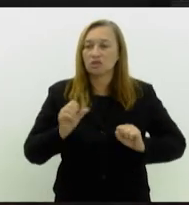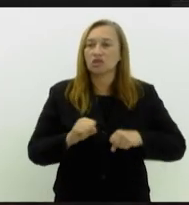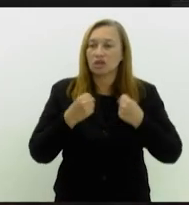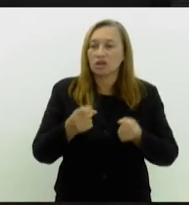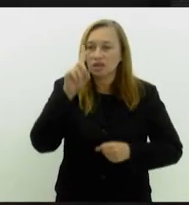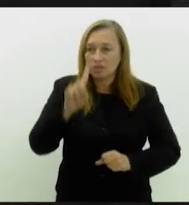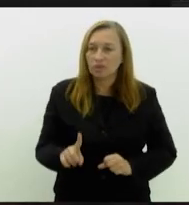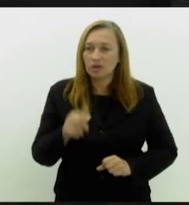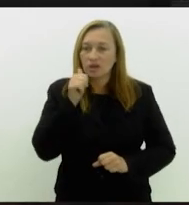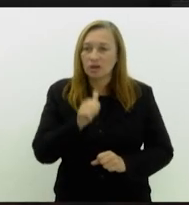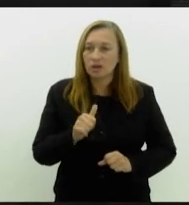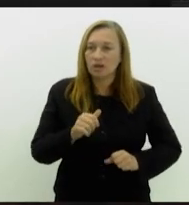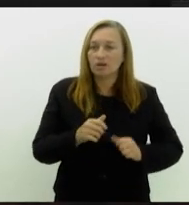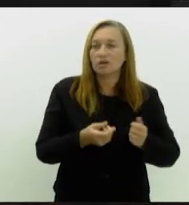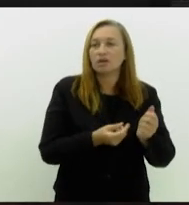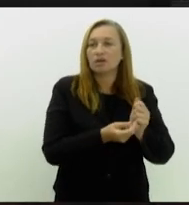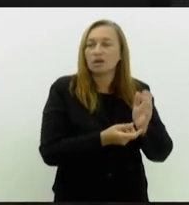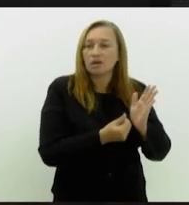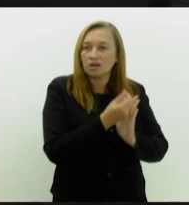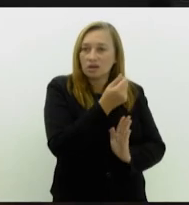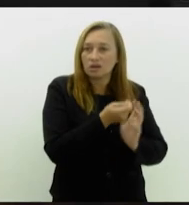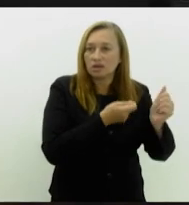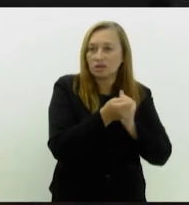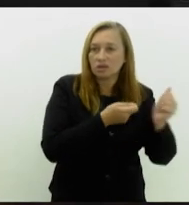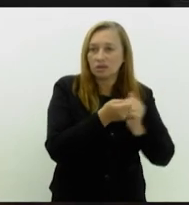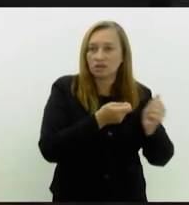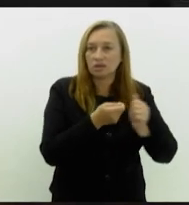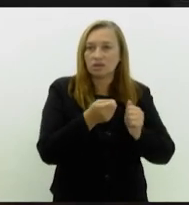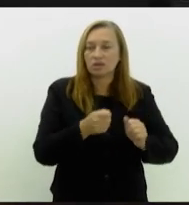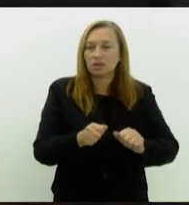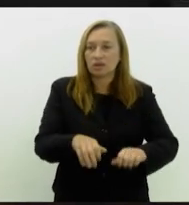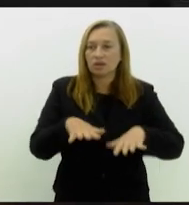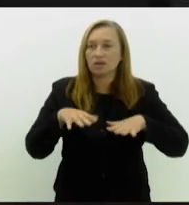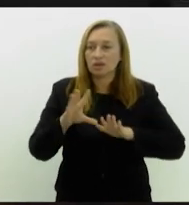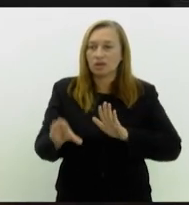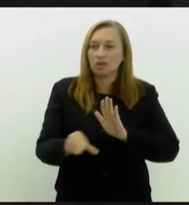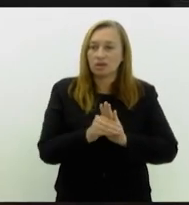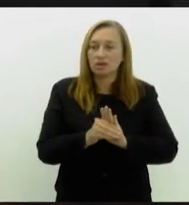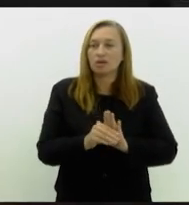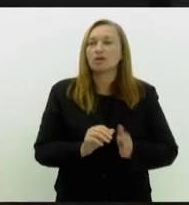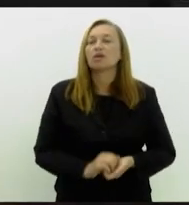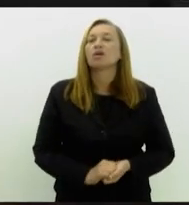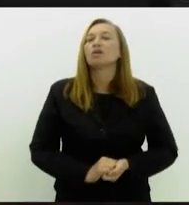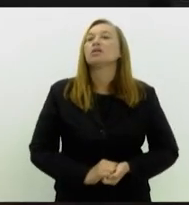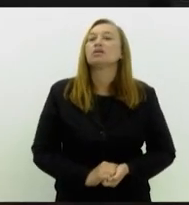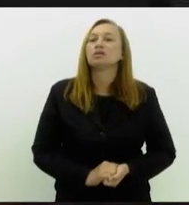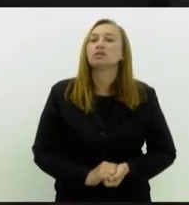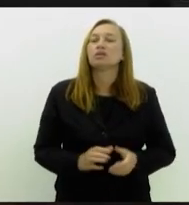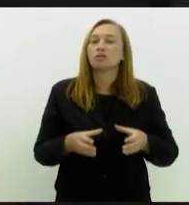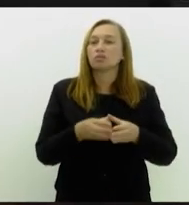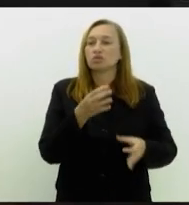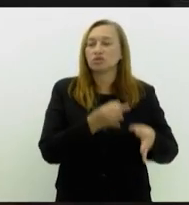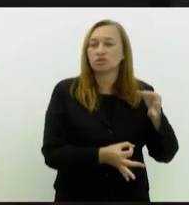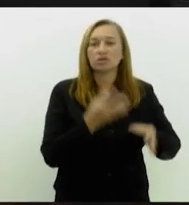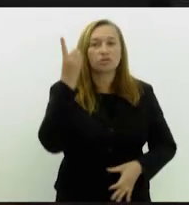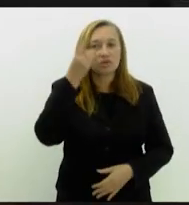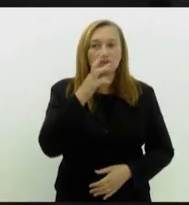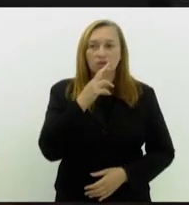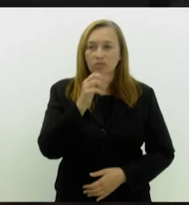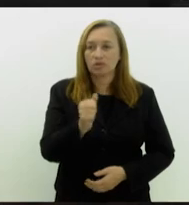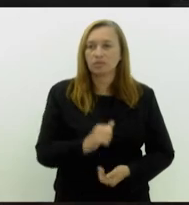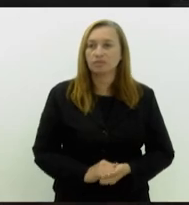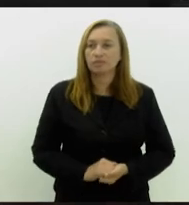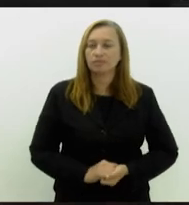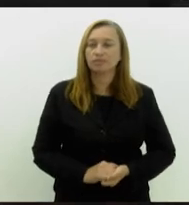de orçamento Finanças fiscalização financeira e controle emendas de plenário para emitir parecer pela comissão de constituição e justiça Deputado Rodrigo